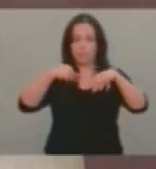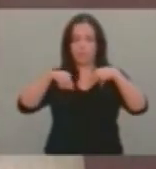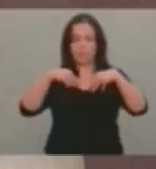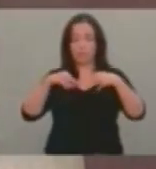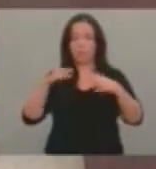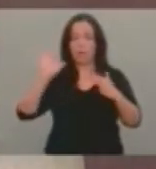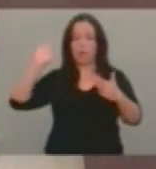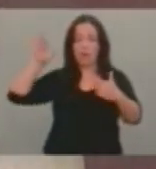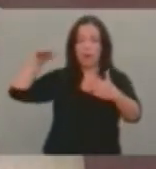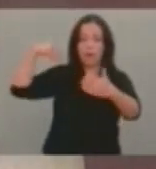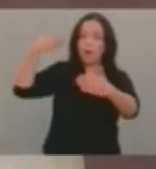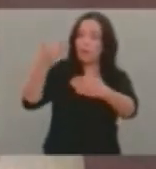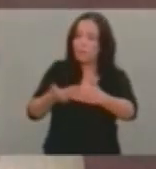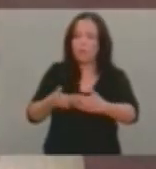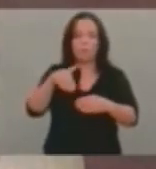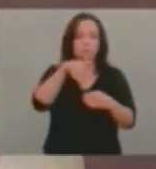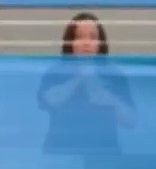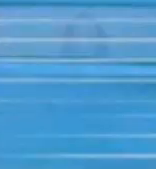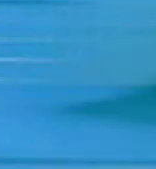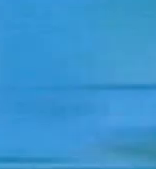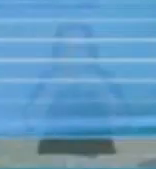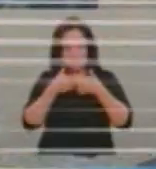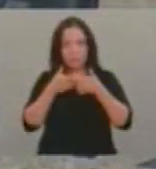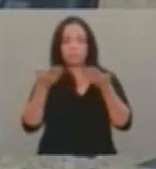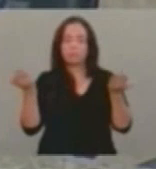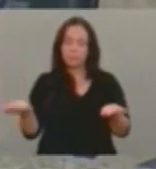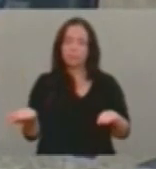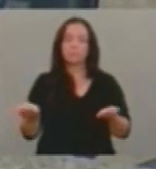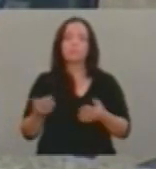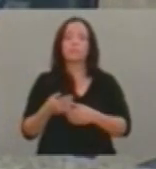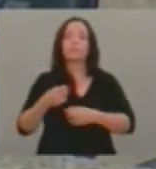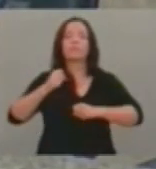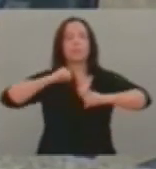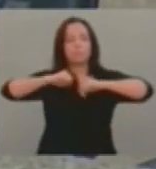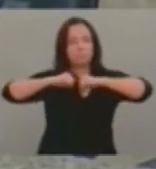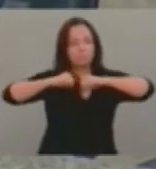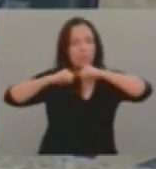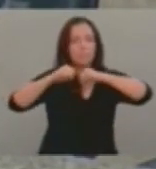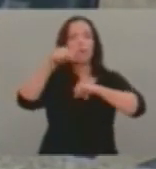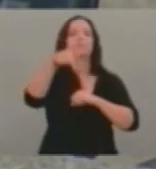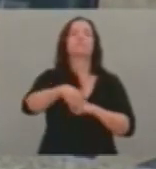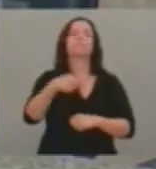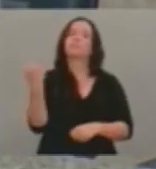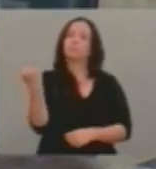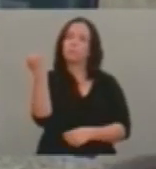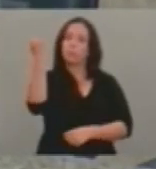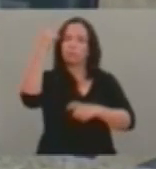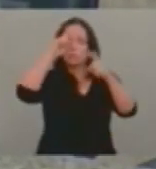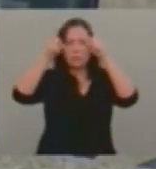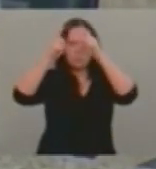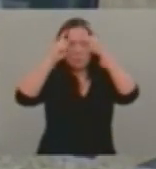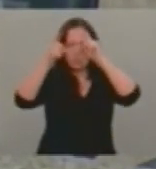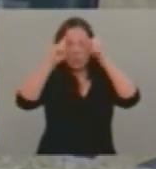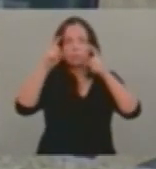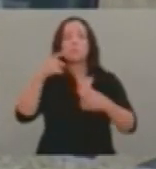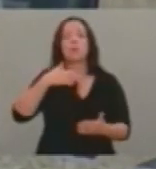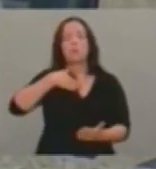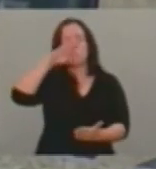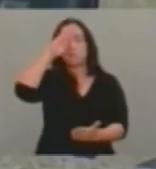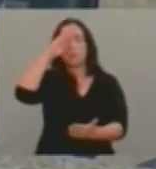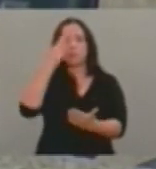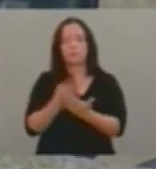Até agora não foi votado. Foi feito um debate importante aqui e eu acredito que